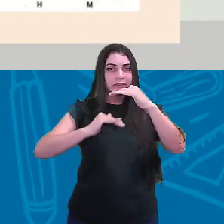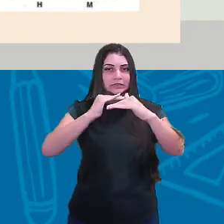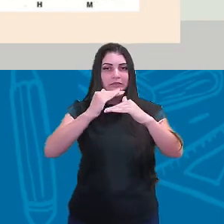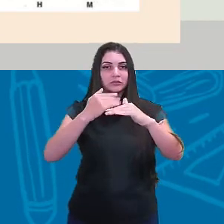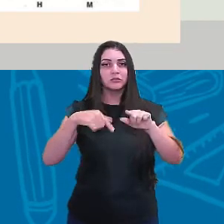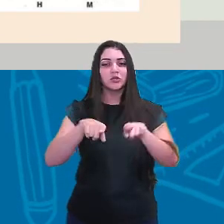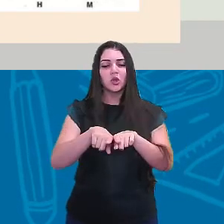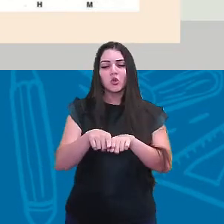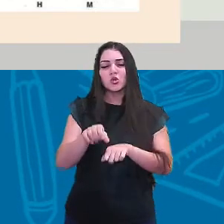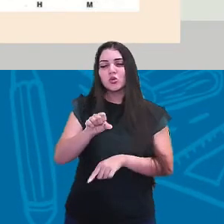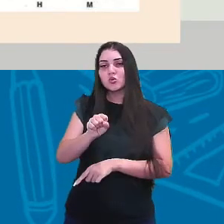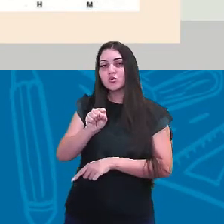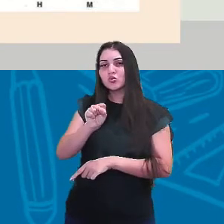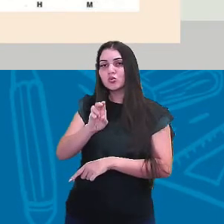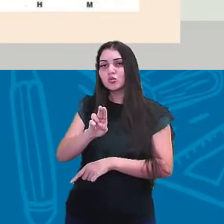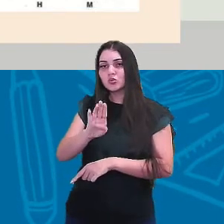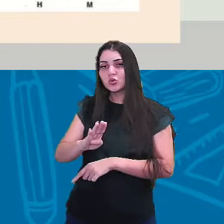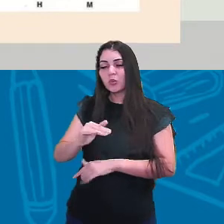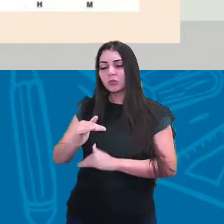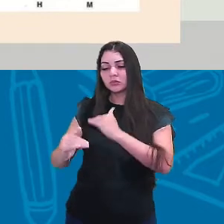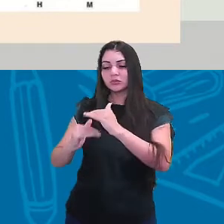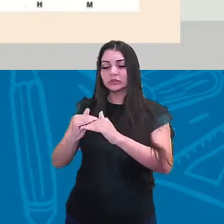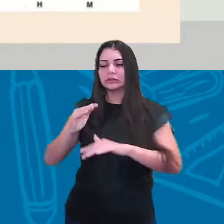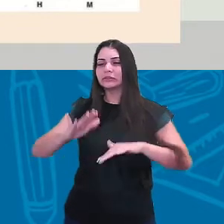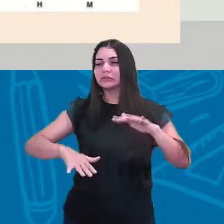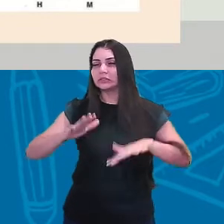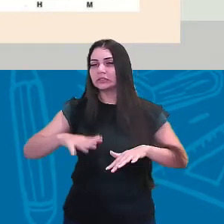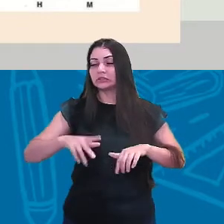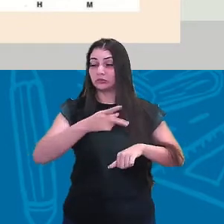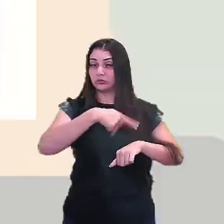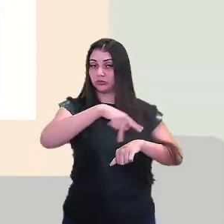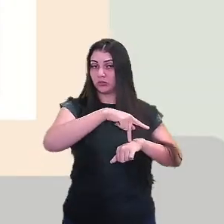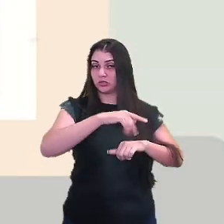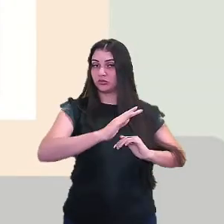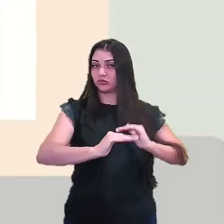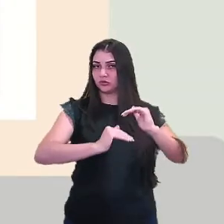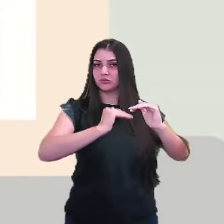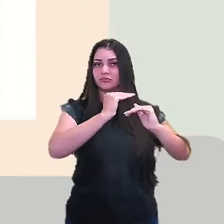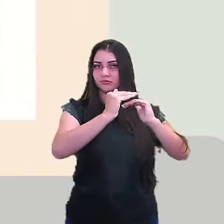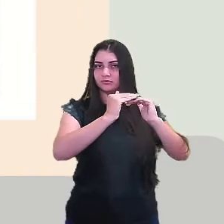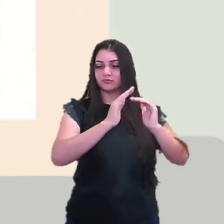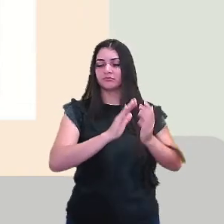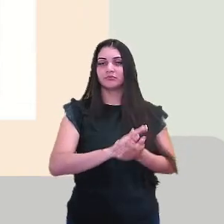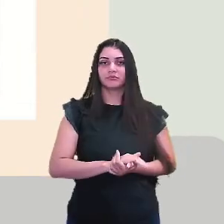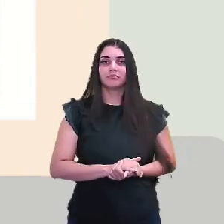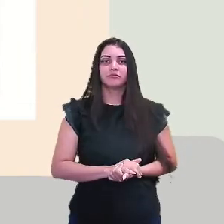subdesenvolvidos. Vejam só. Geralmente, nos países desenvolvidos,